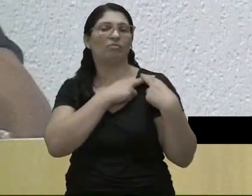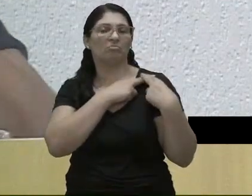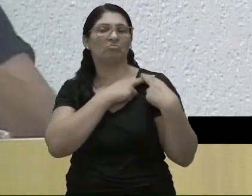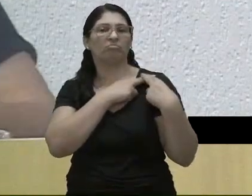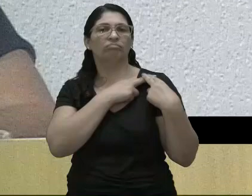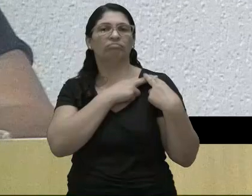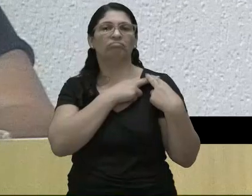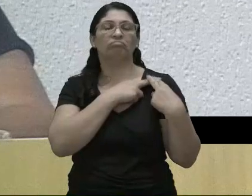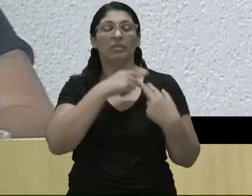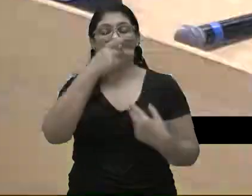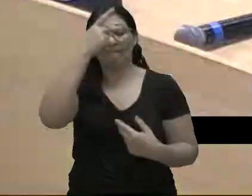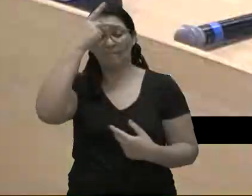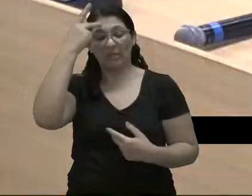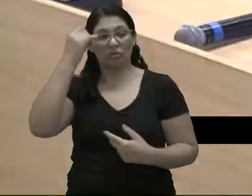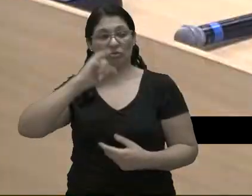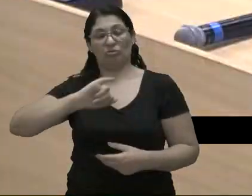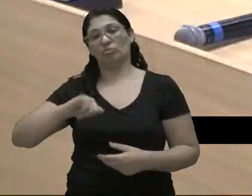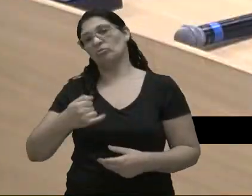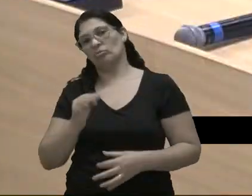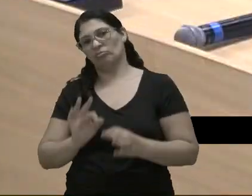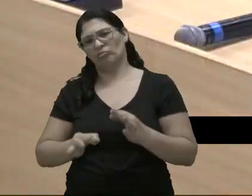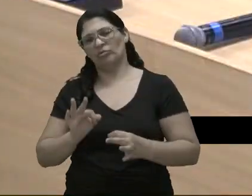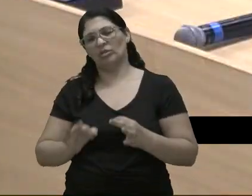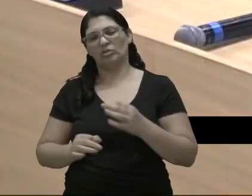Pessoa jurídica.